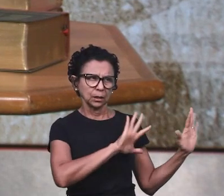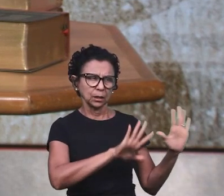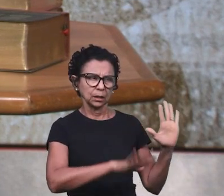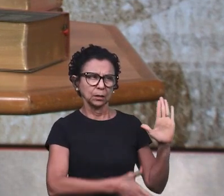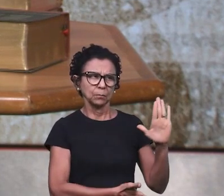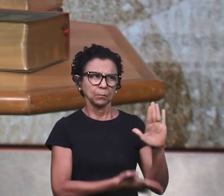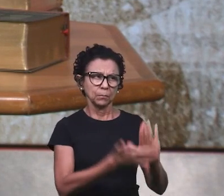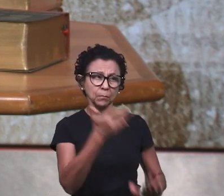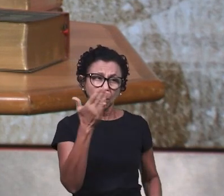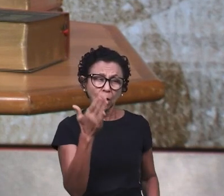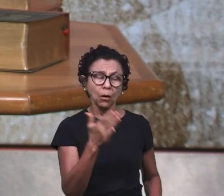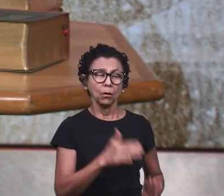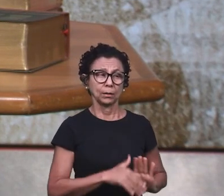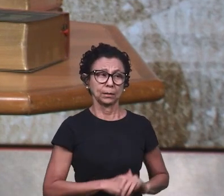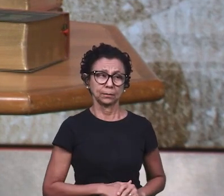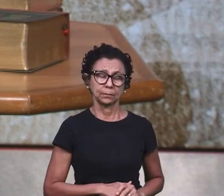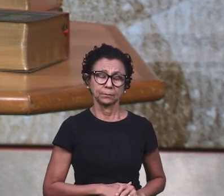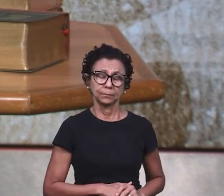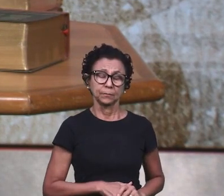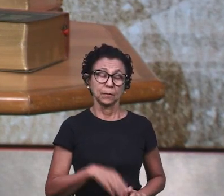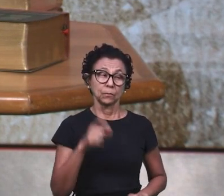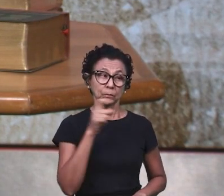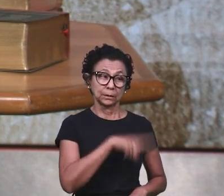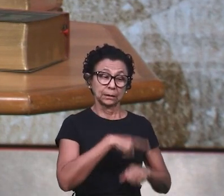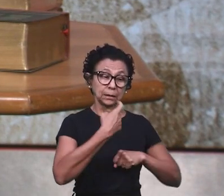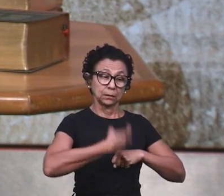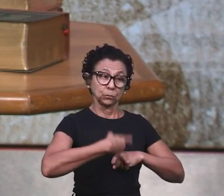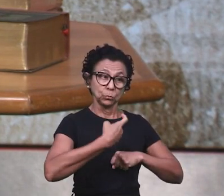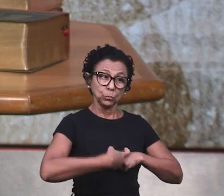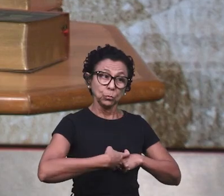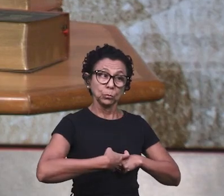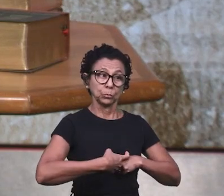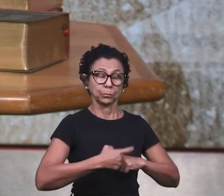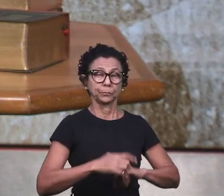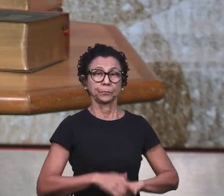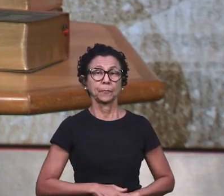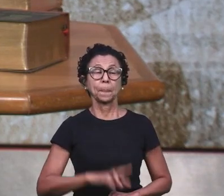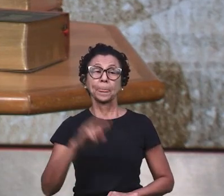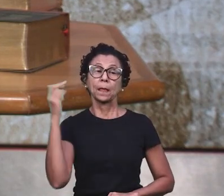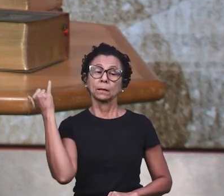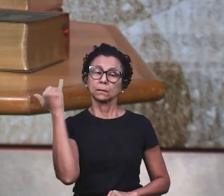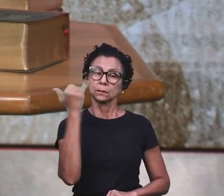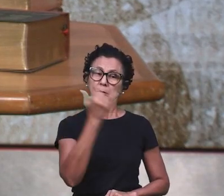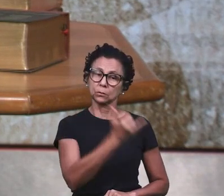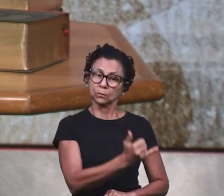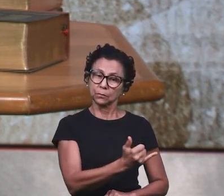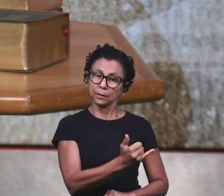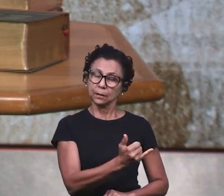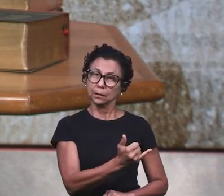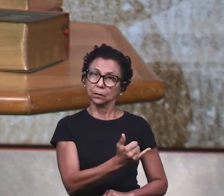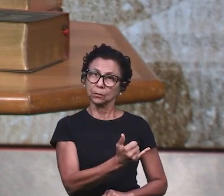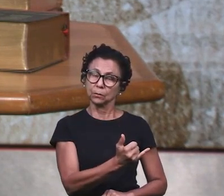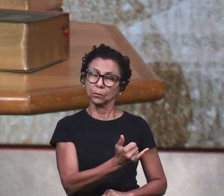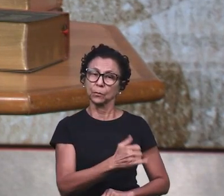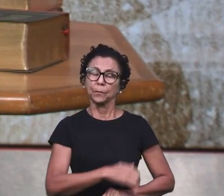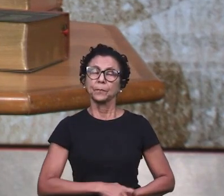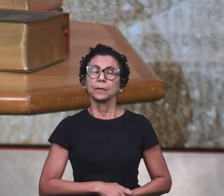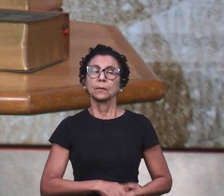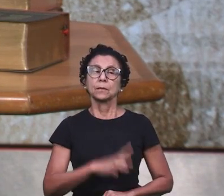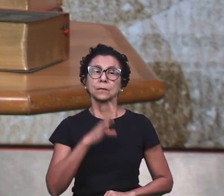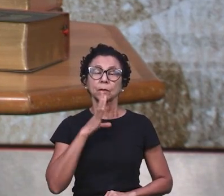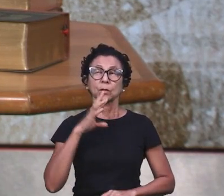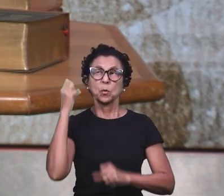até agora não tens ouvido. Assim diz o Senhor: nisso saberás que eu sou o